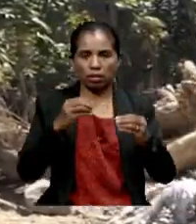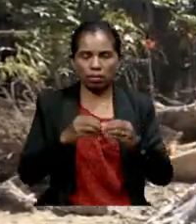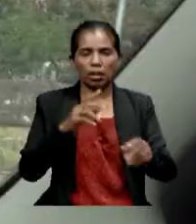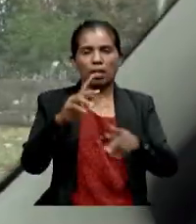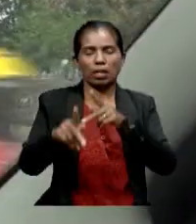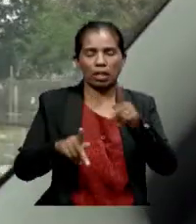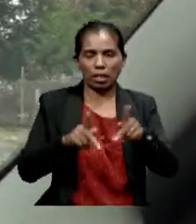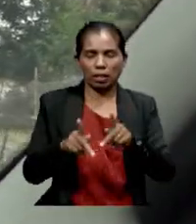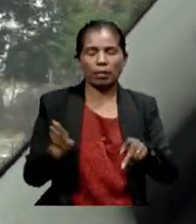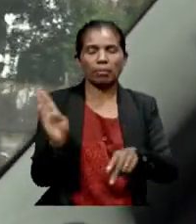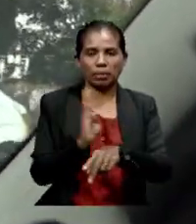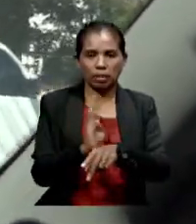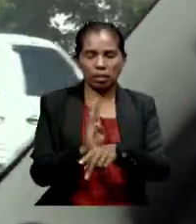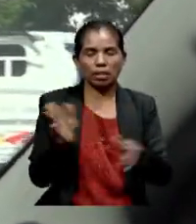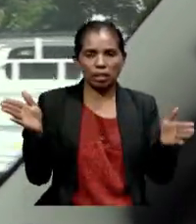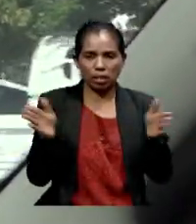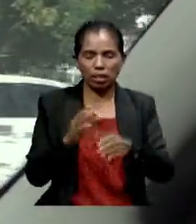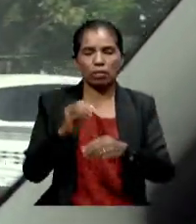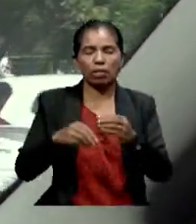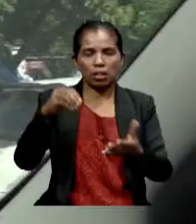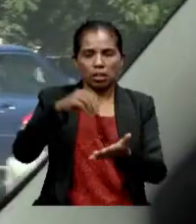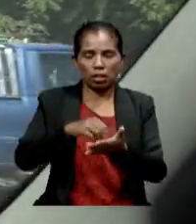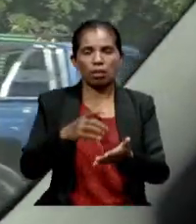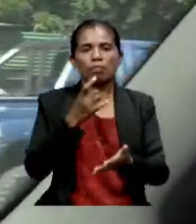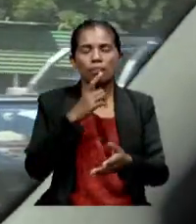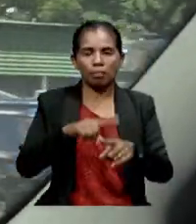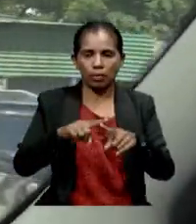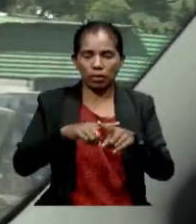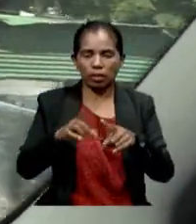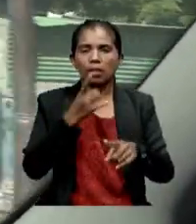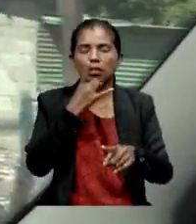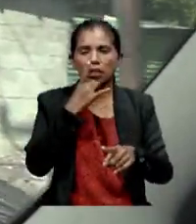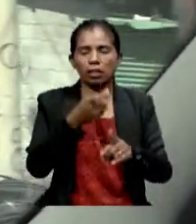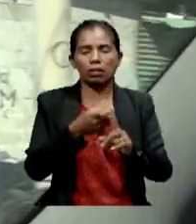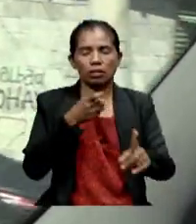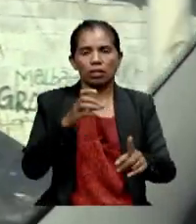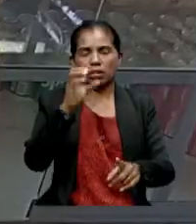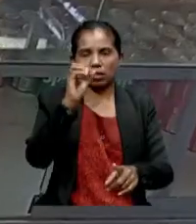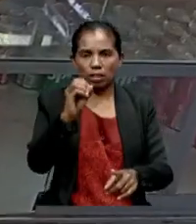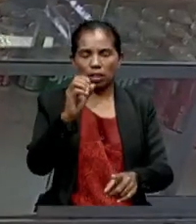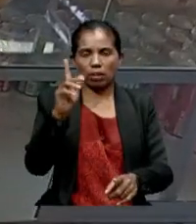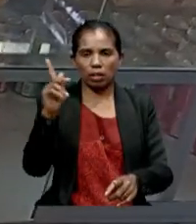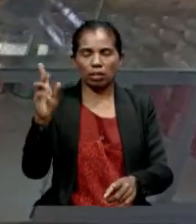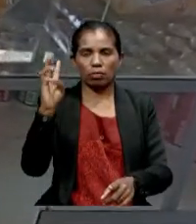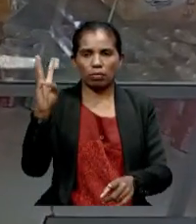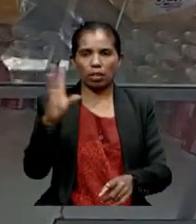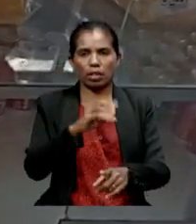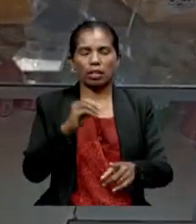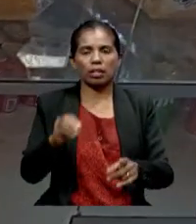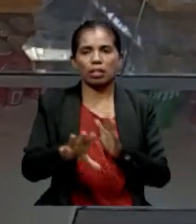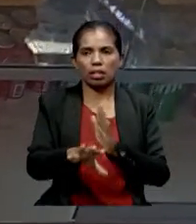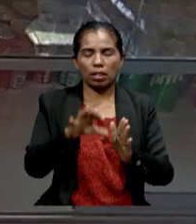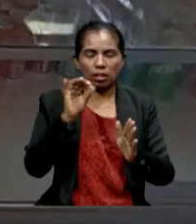e comércio que será. Banheira enche pulsa energia e eletricidade de usi kilowatt zero to kilowatt atusida, se